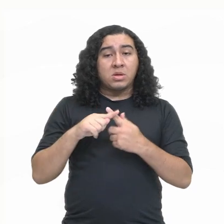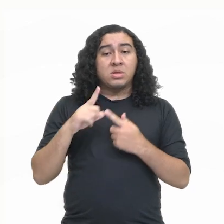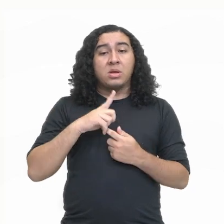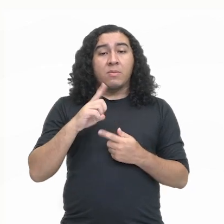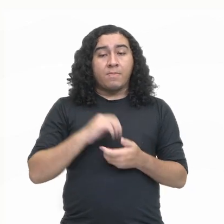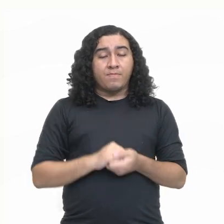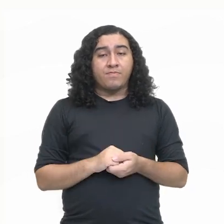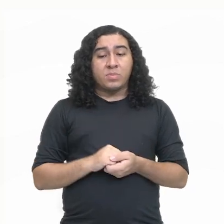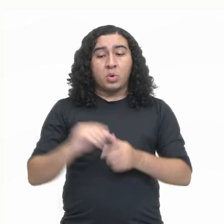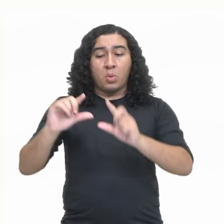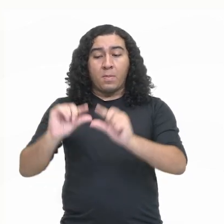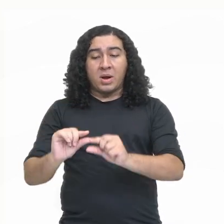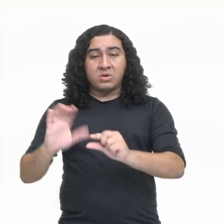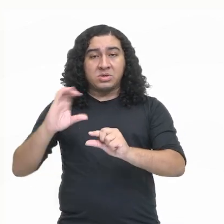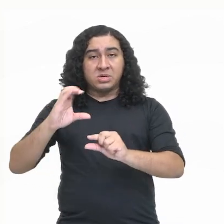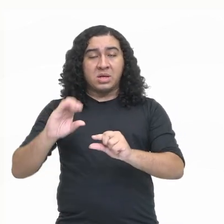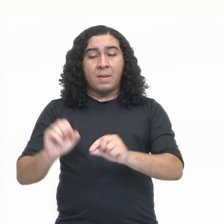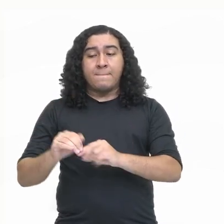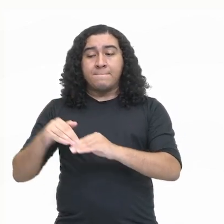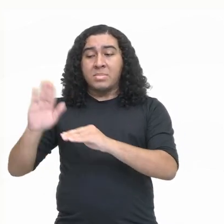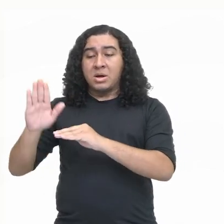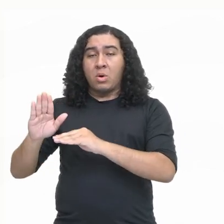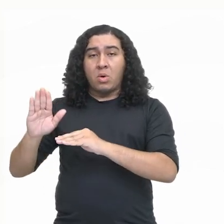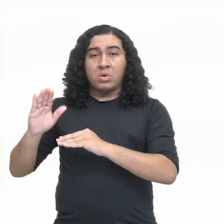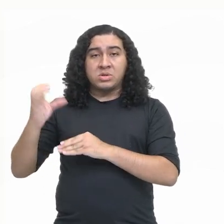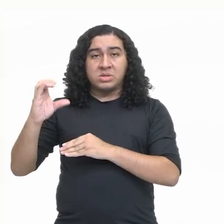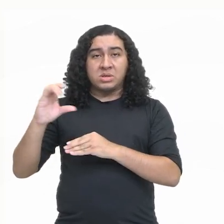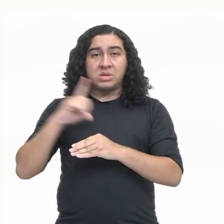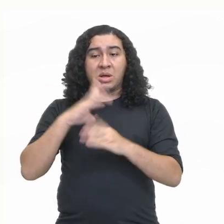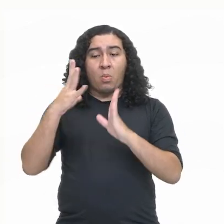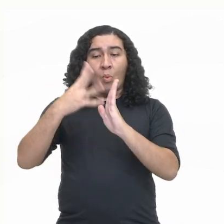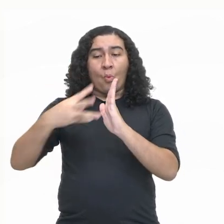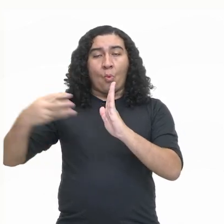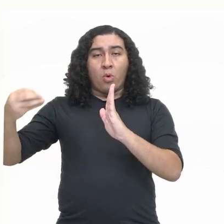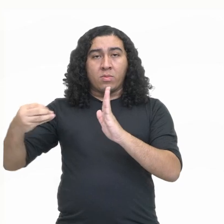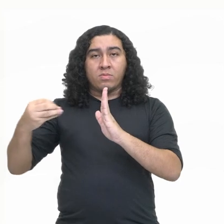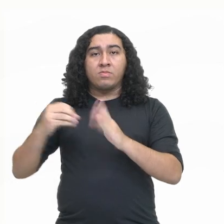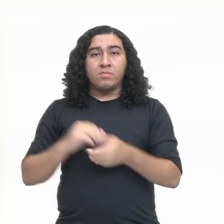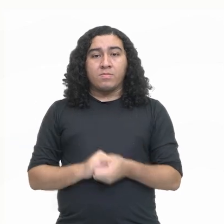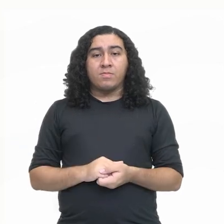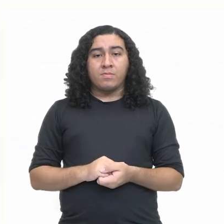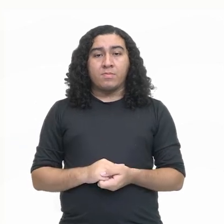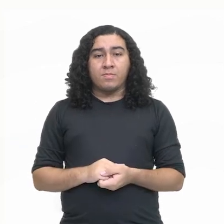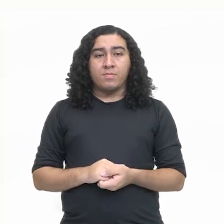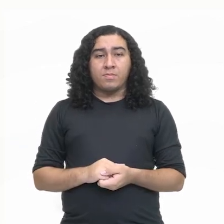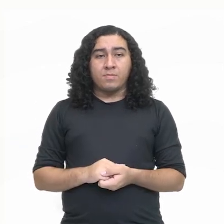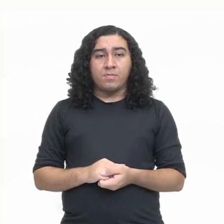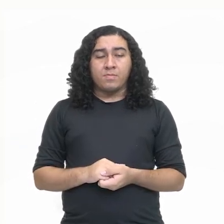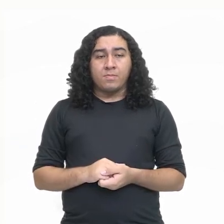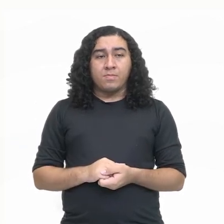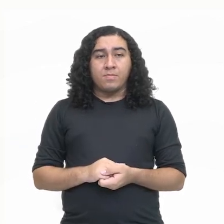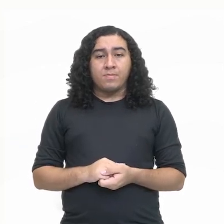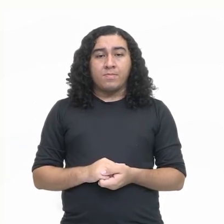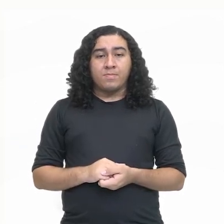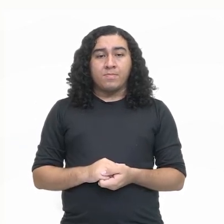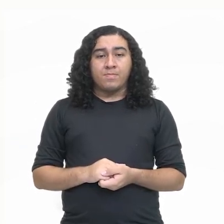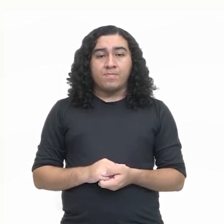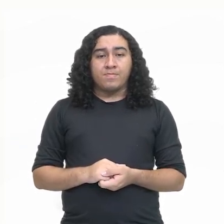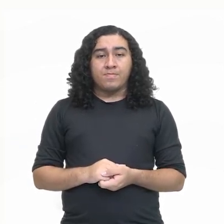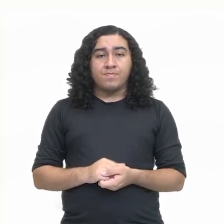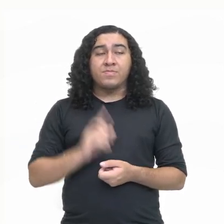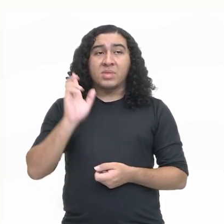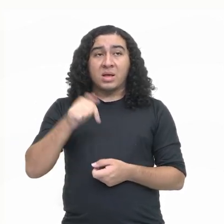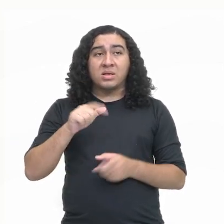meio menos concentrado para o meio mais concentrado, certo? Essa é